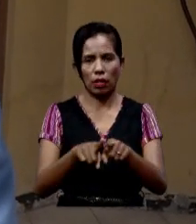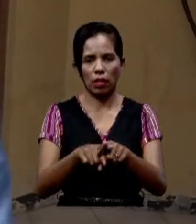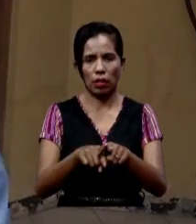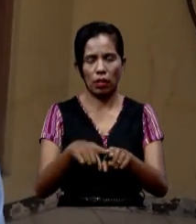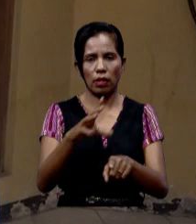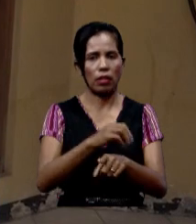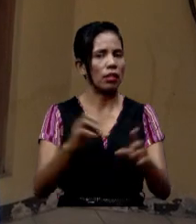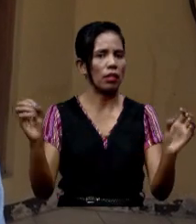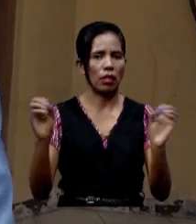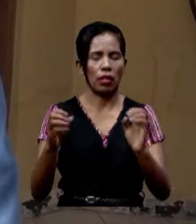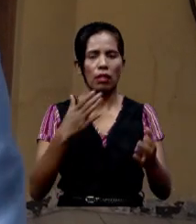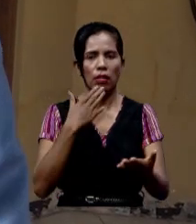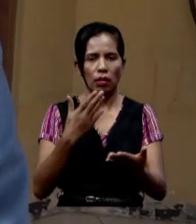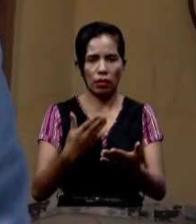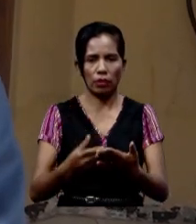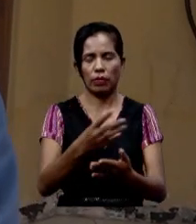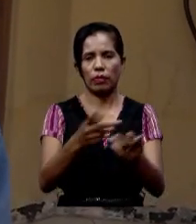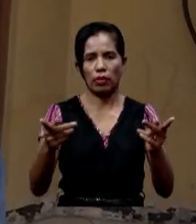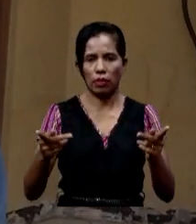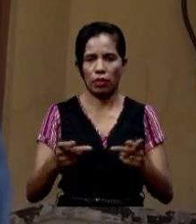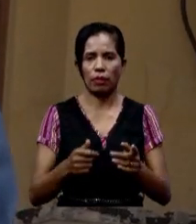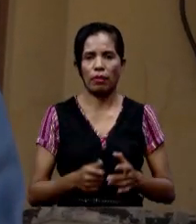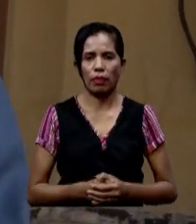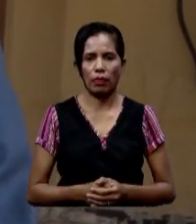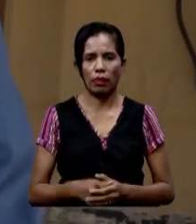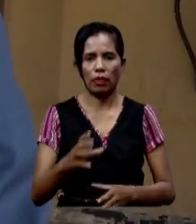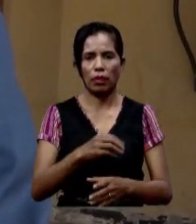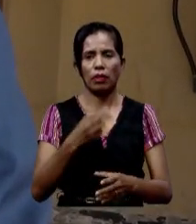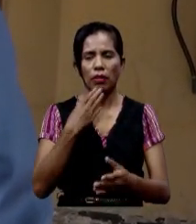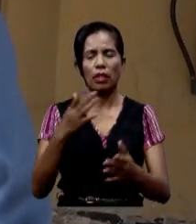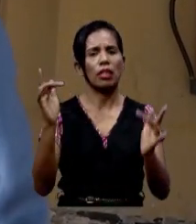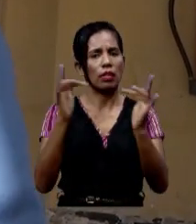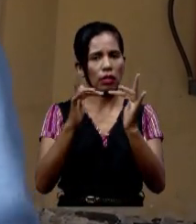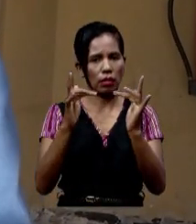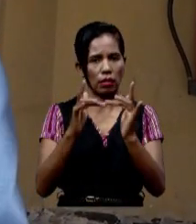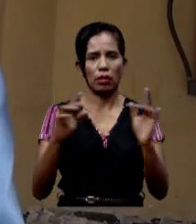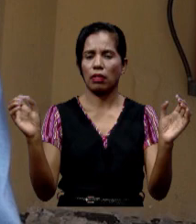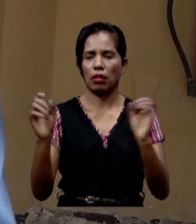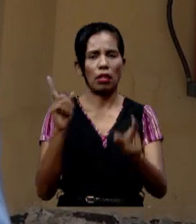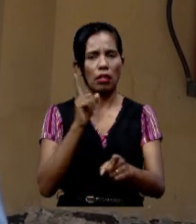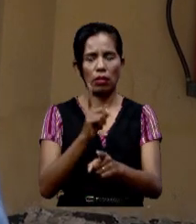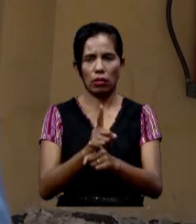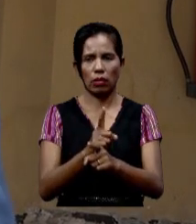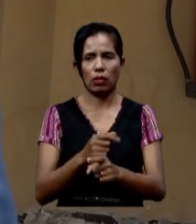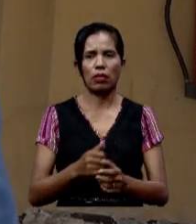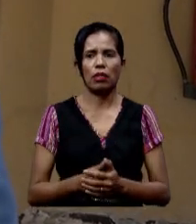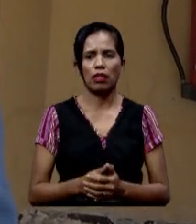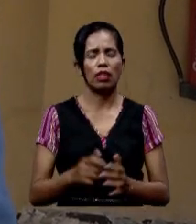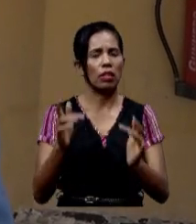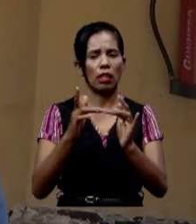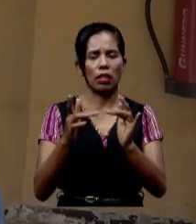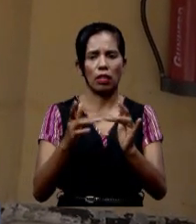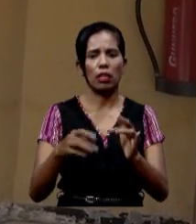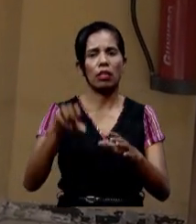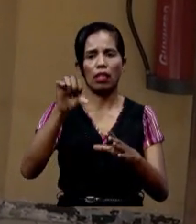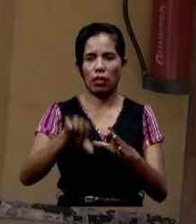falta qualidade de salas e a centro de formação. Falta, por exemplo, internet, né? Lá funciona, nós lá ia. Ia,